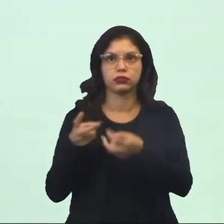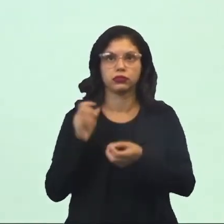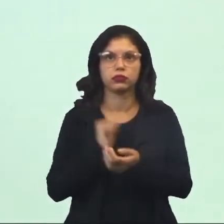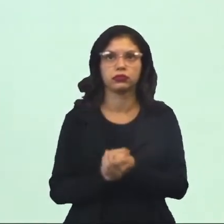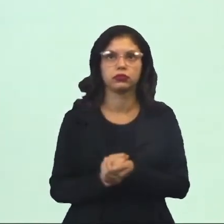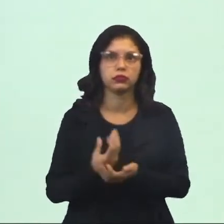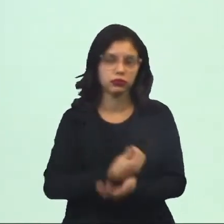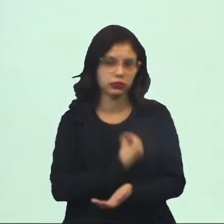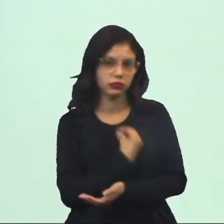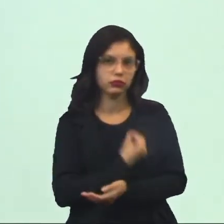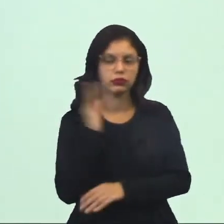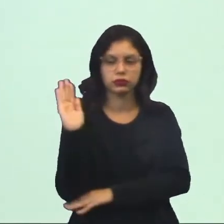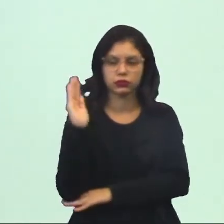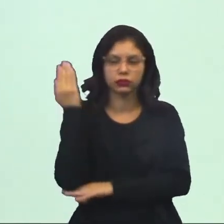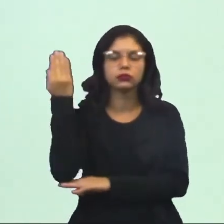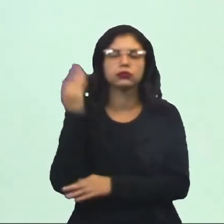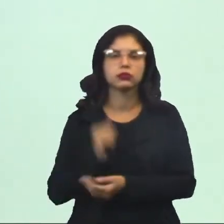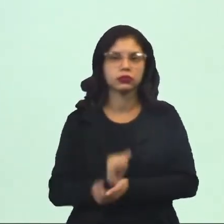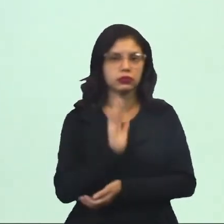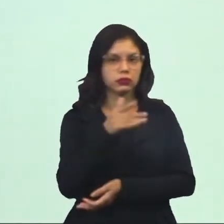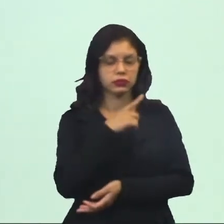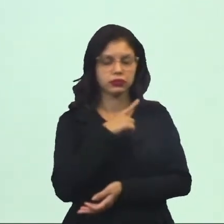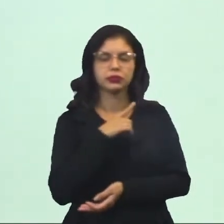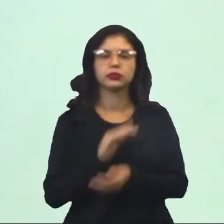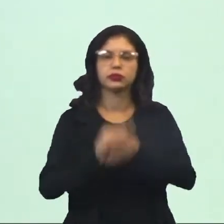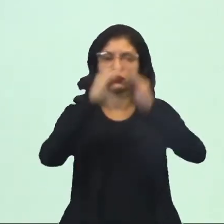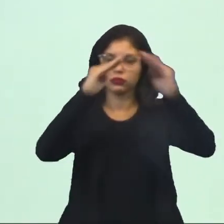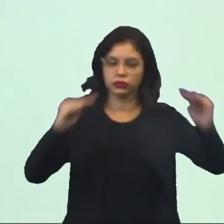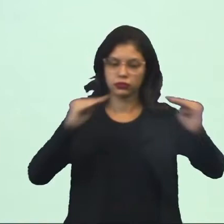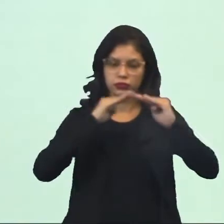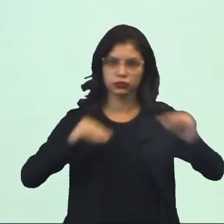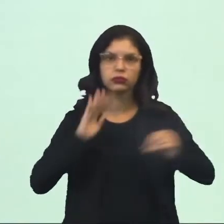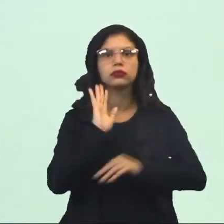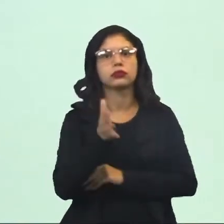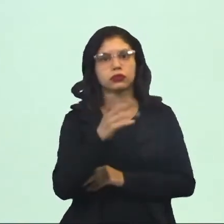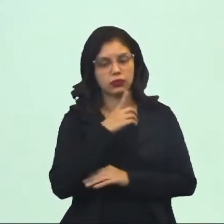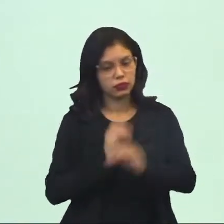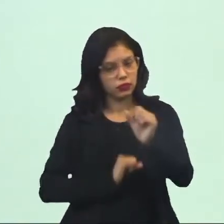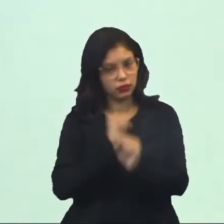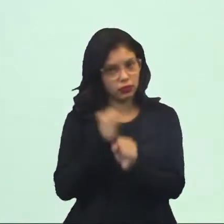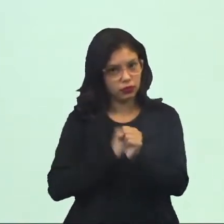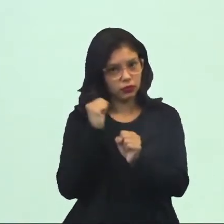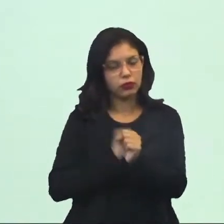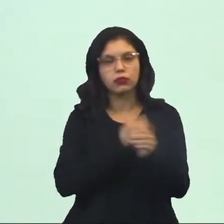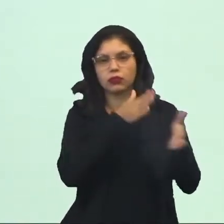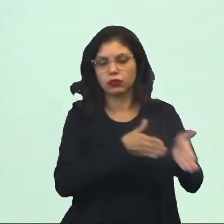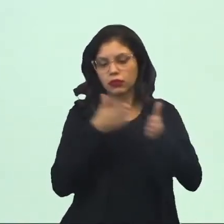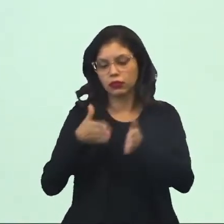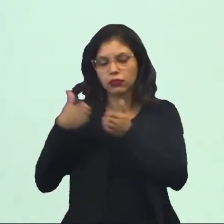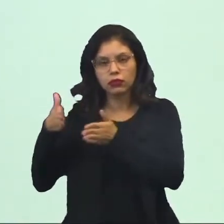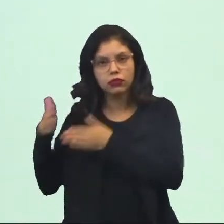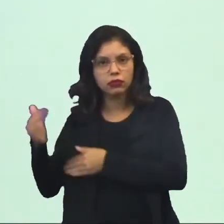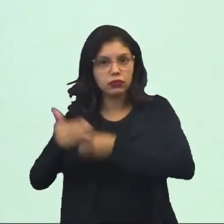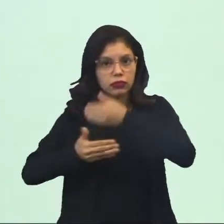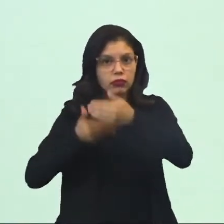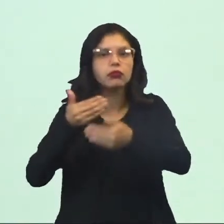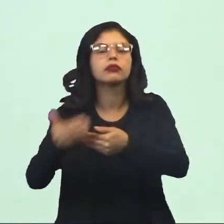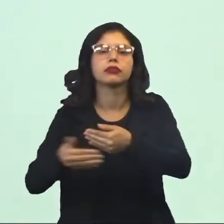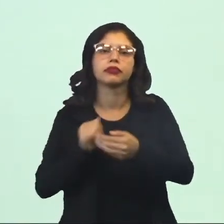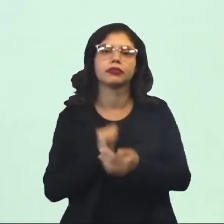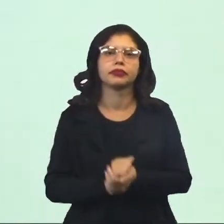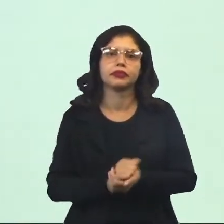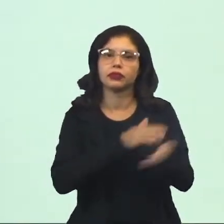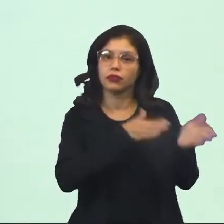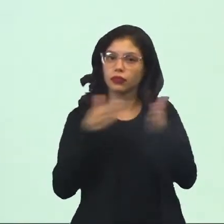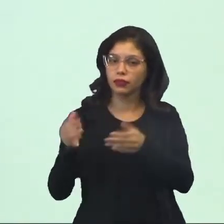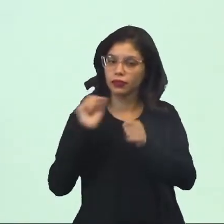ali a presença de madeiras, já temos telhas. Então, as construções elas foram sofrendo alterações a